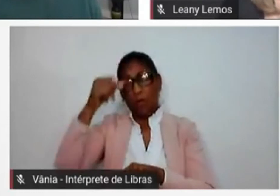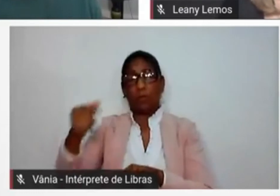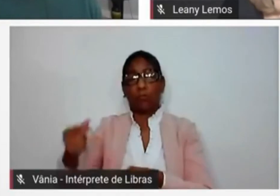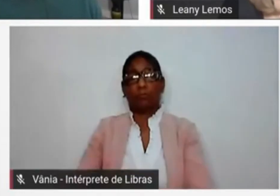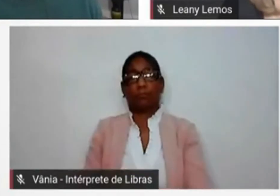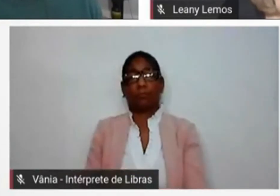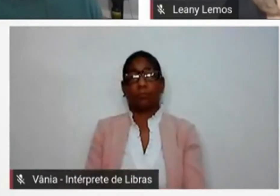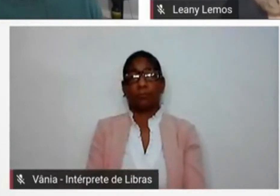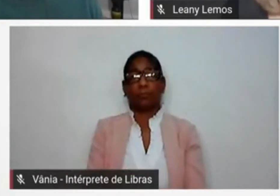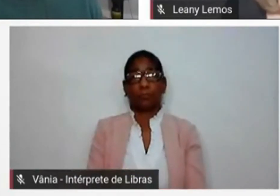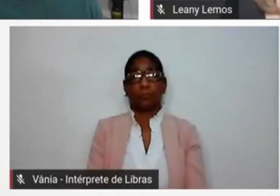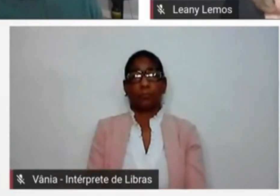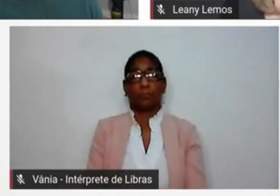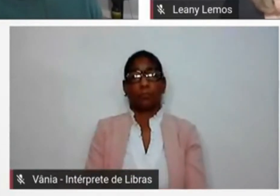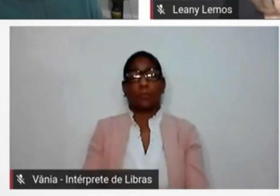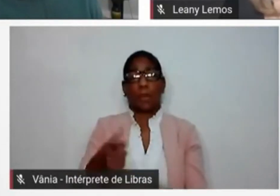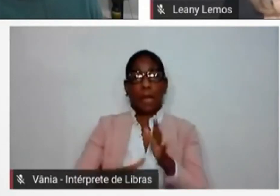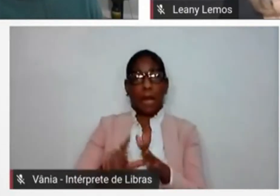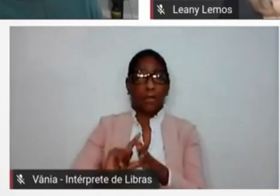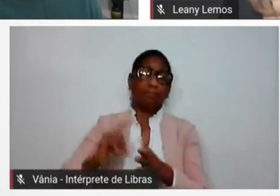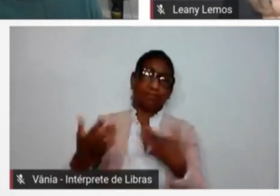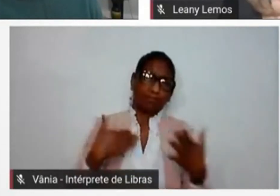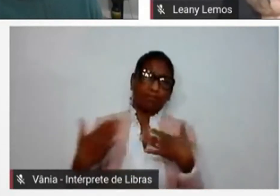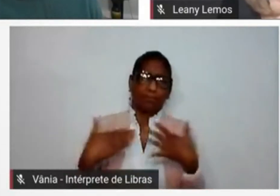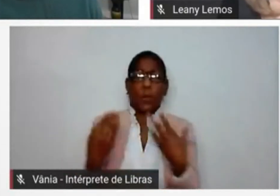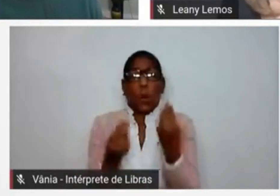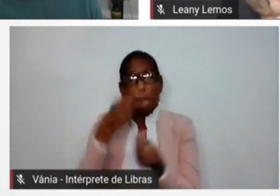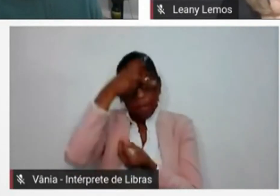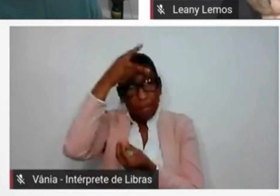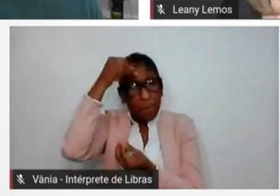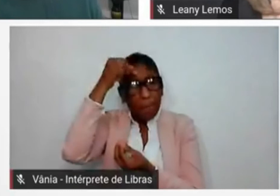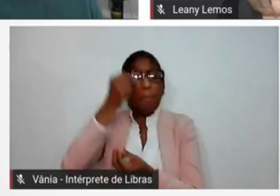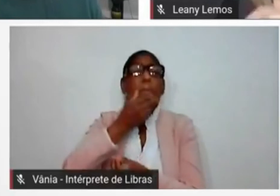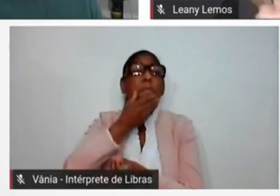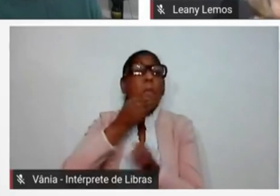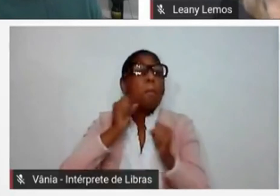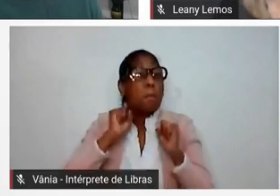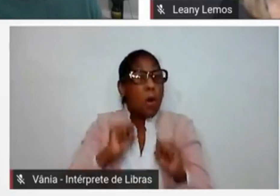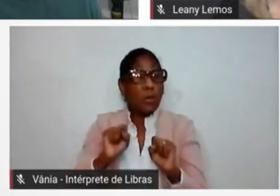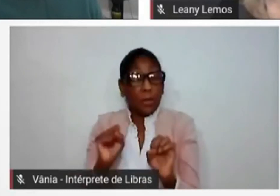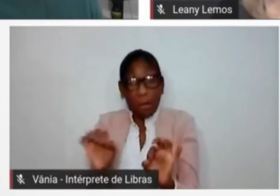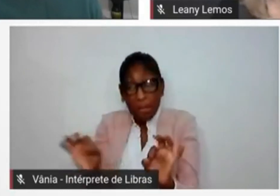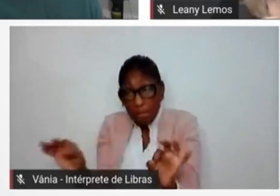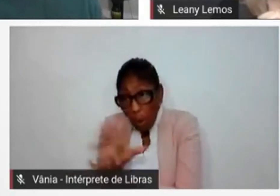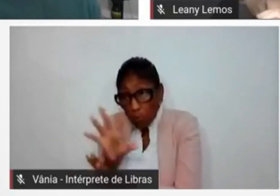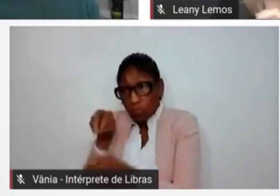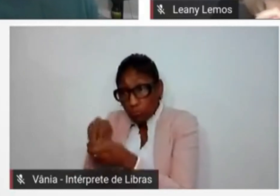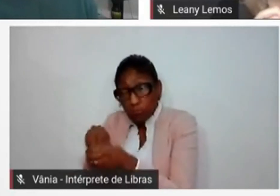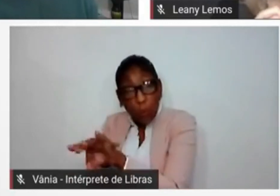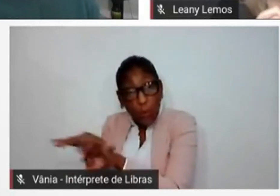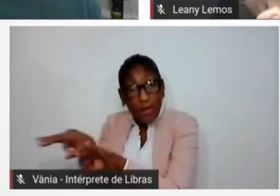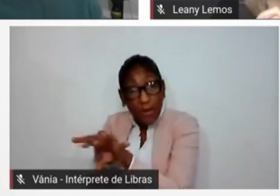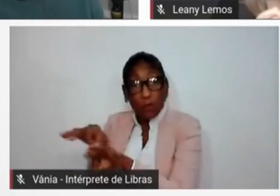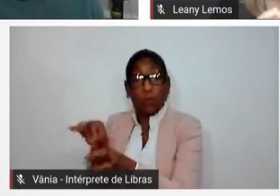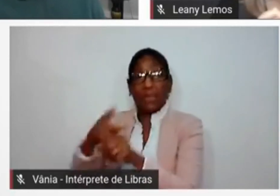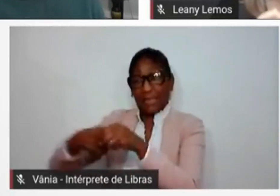A antecipação do debate a respeito desse tema com os prefeitos foi no sentido de que possam estar suficientemente organizados, se for o